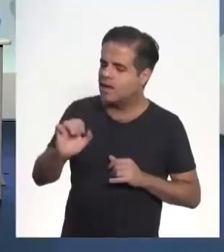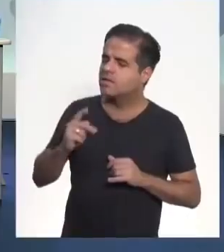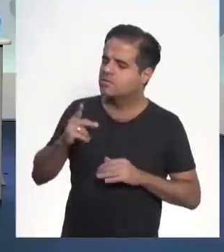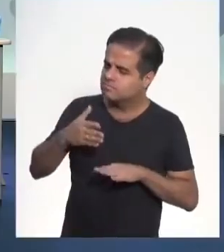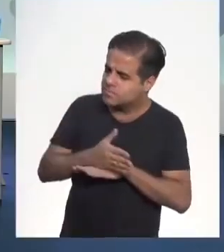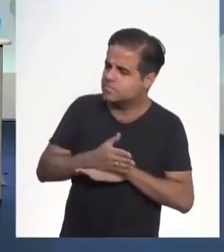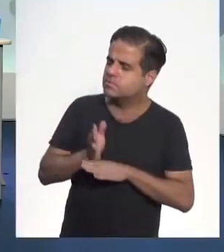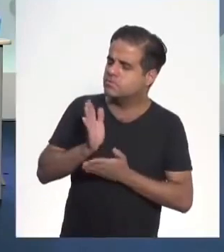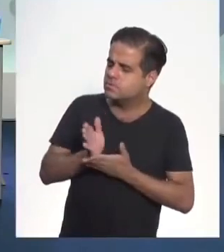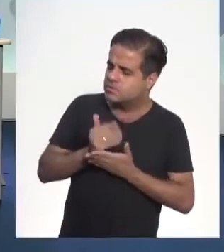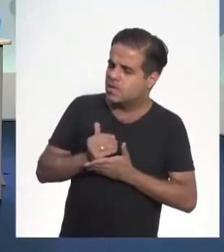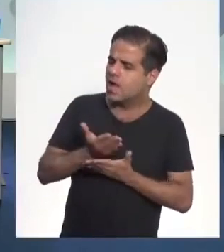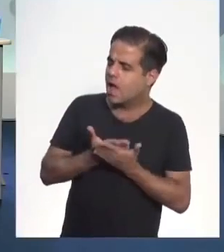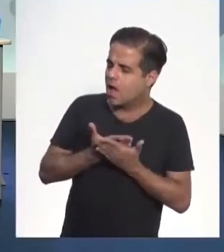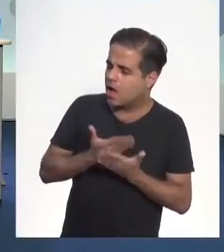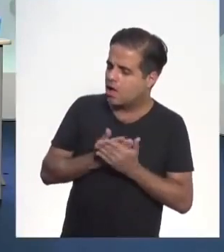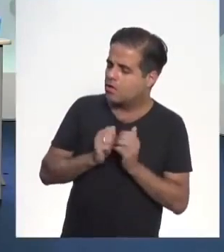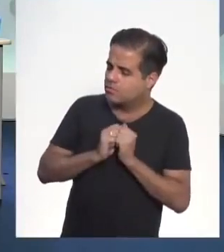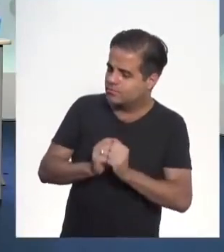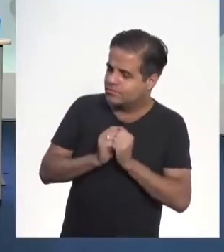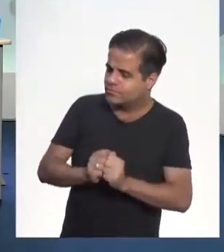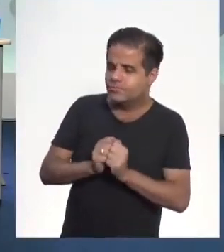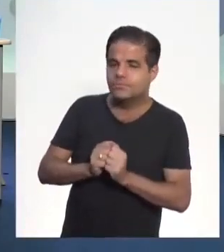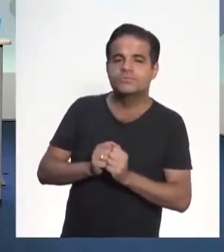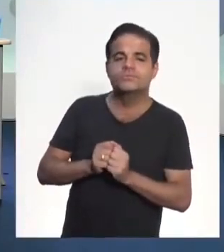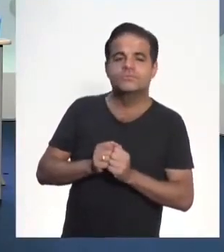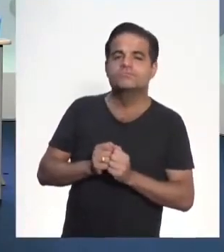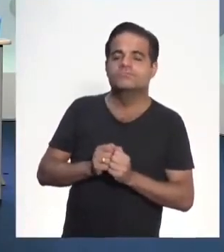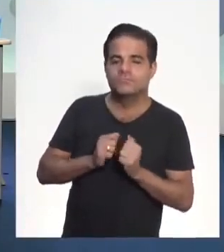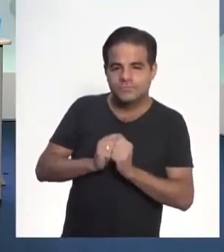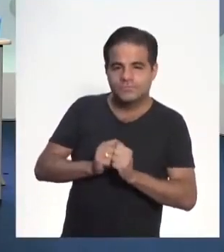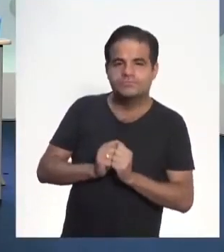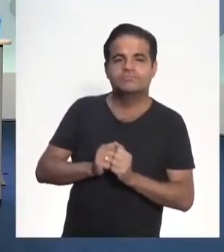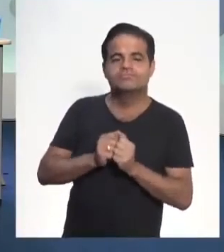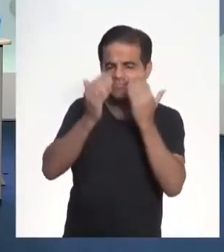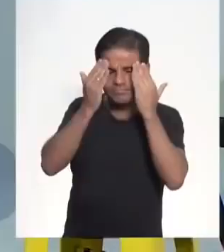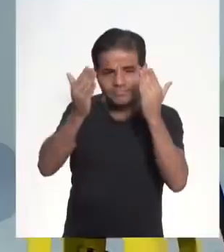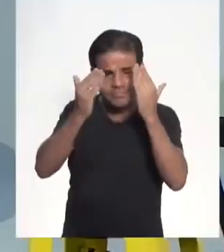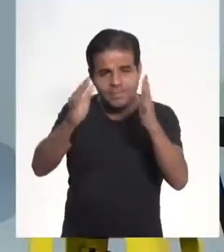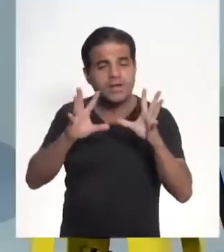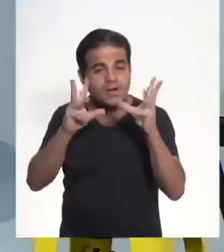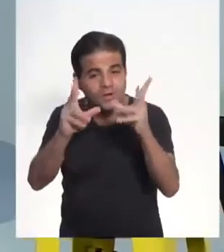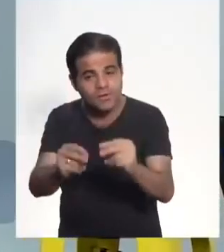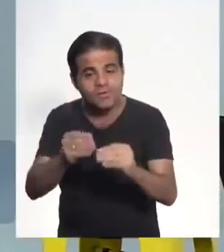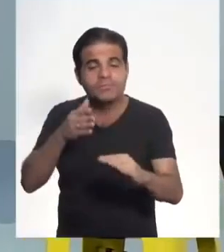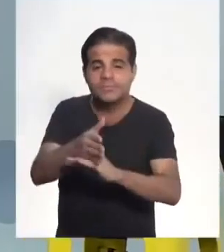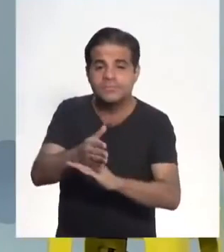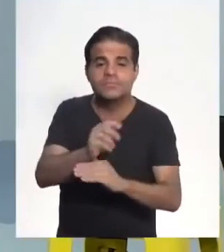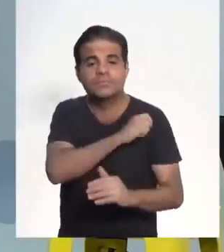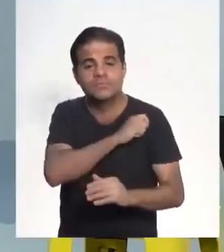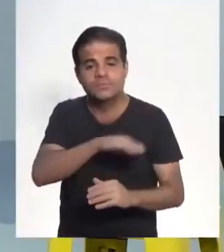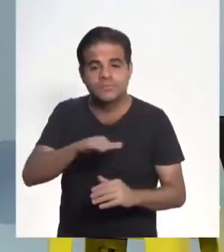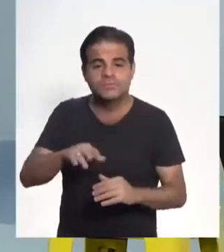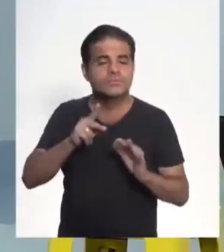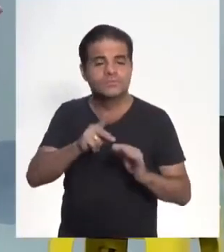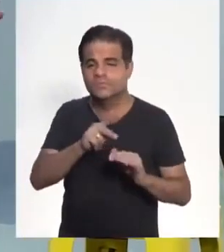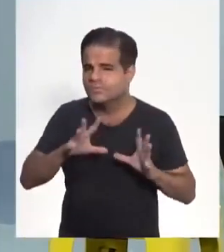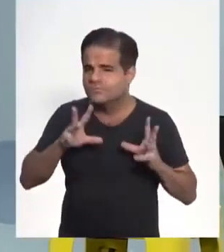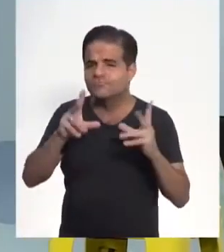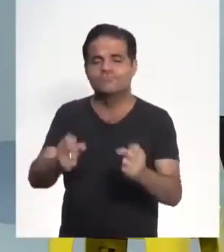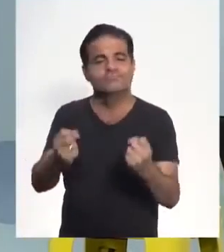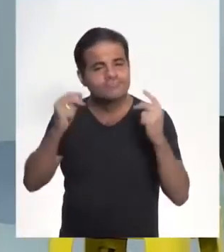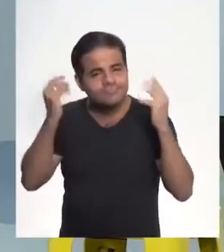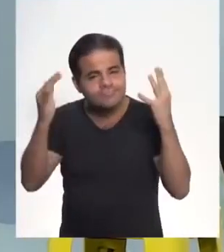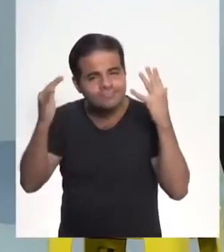participação, por dividir a aula comigo. Não é participação, né? É dividir a aula. Obrigado a todos que participaram da aula, professores, estudantes, todos que